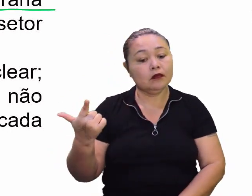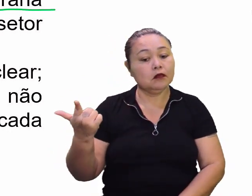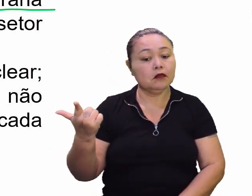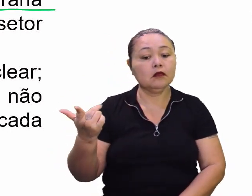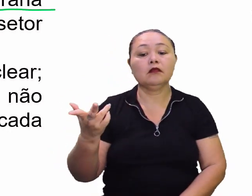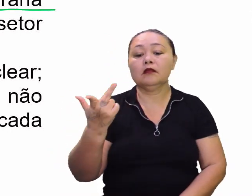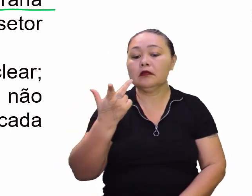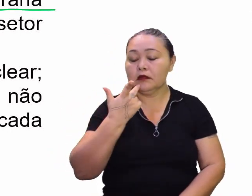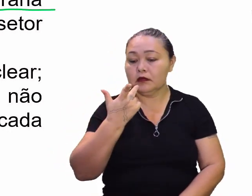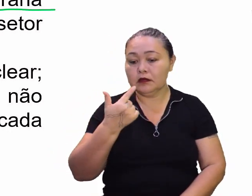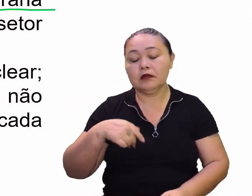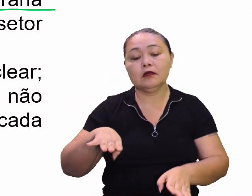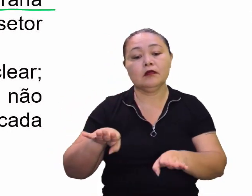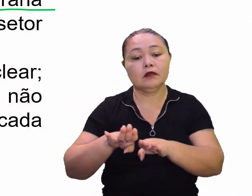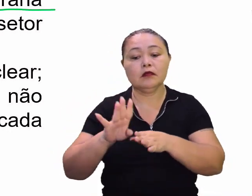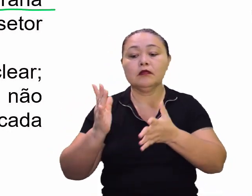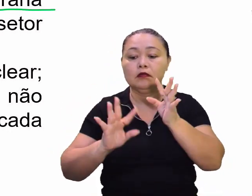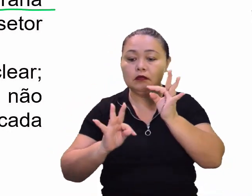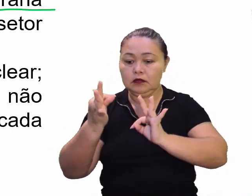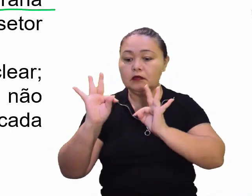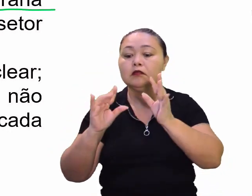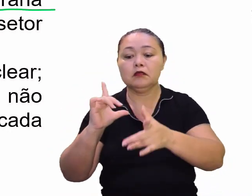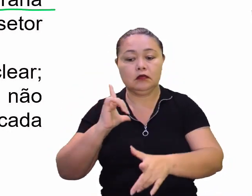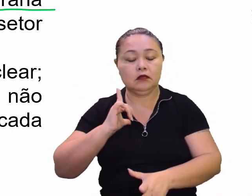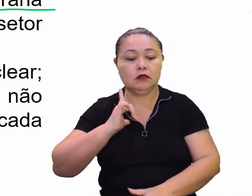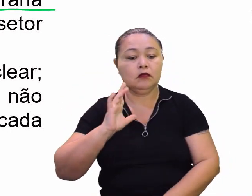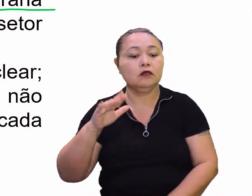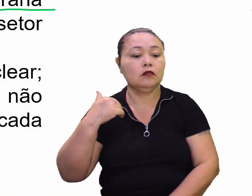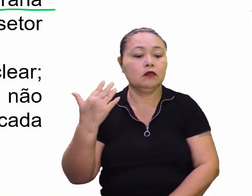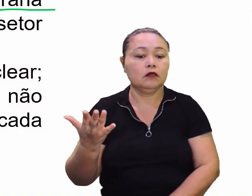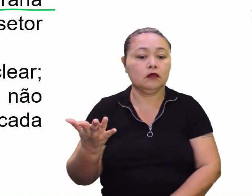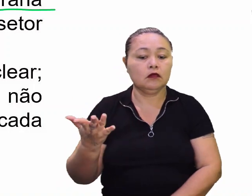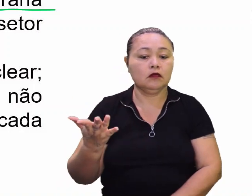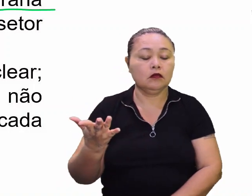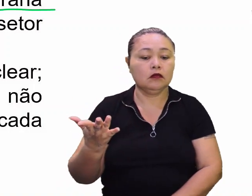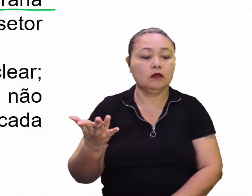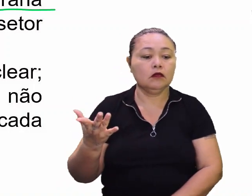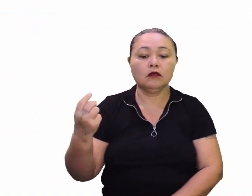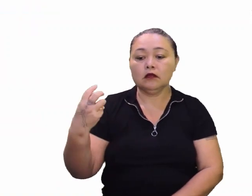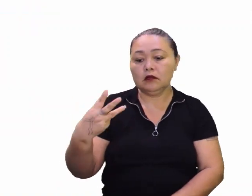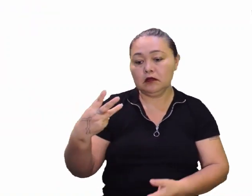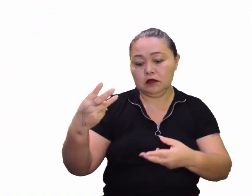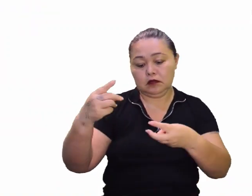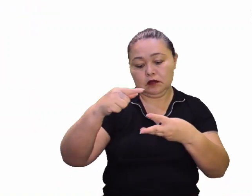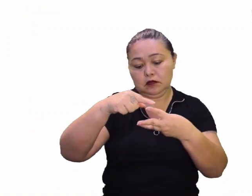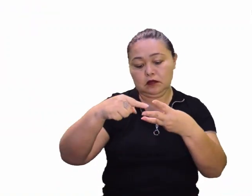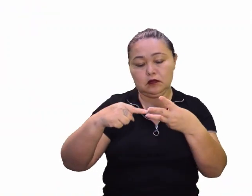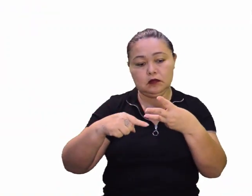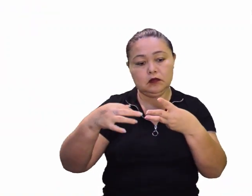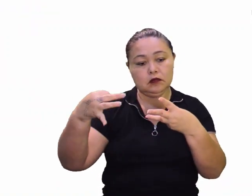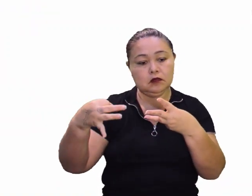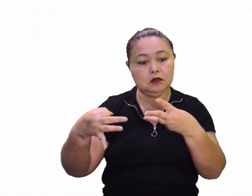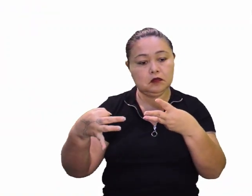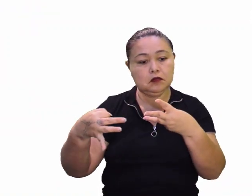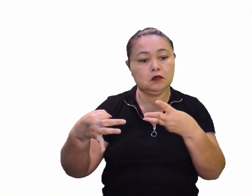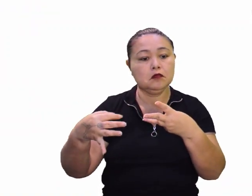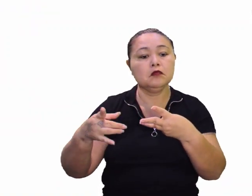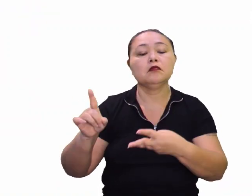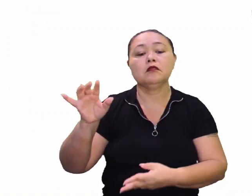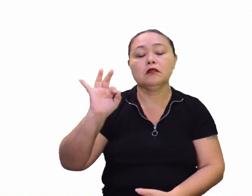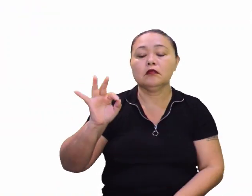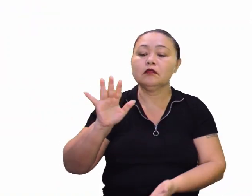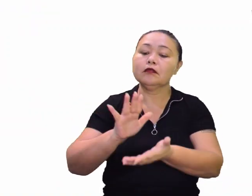a gente falou morre que também. tem tecnologia. Exato. É isso? Então, só a 3. A 3. Então, já marca aí a Fechou. 3, que é a